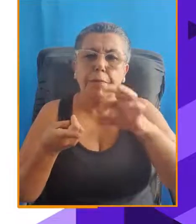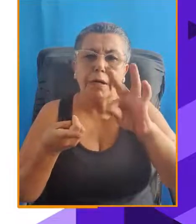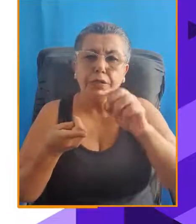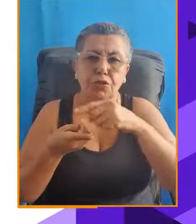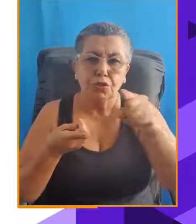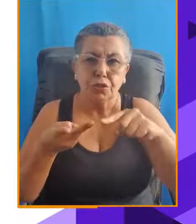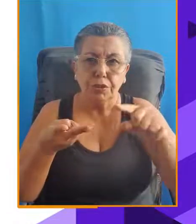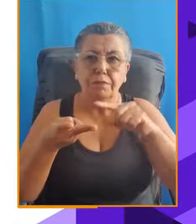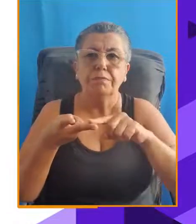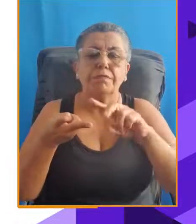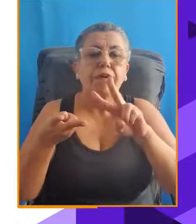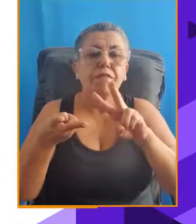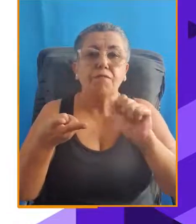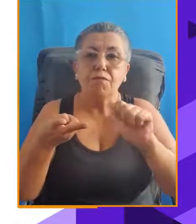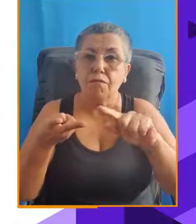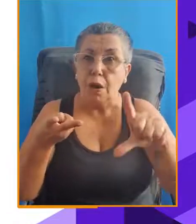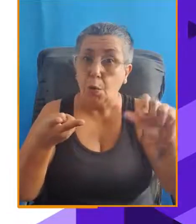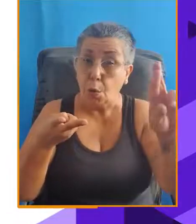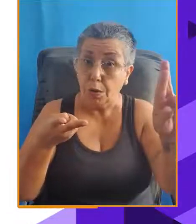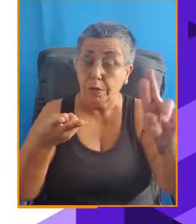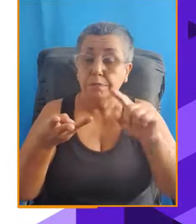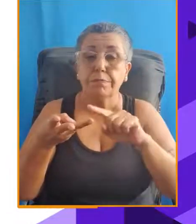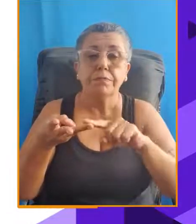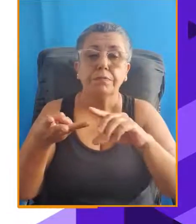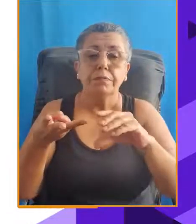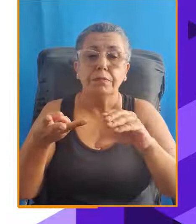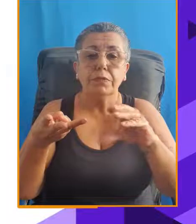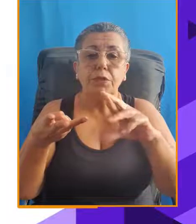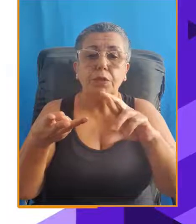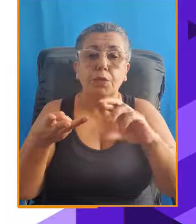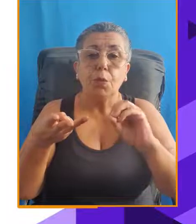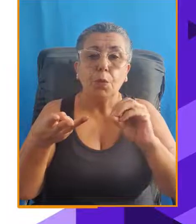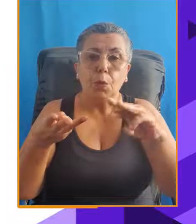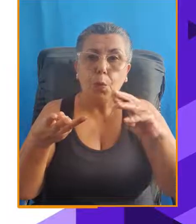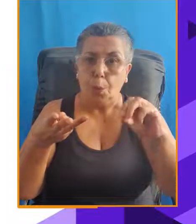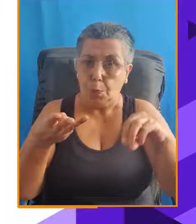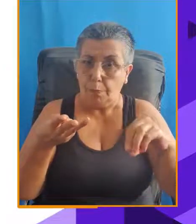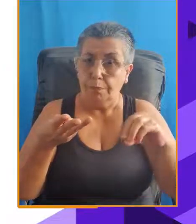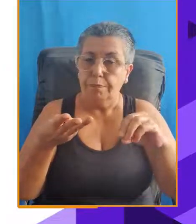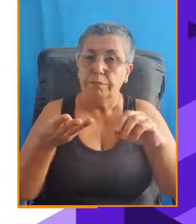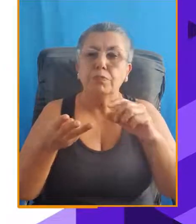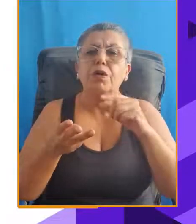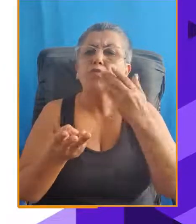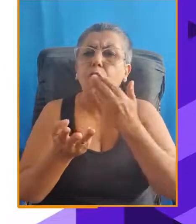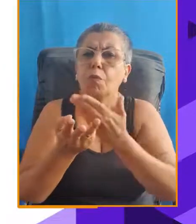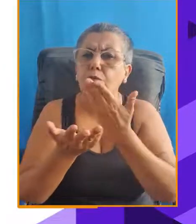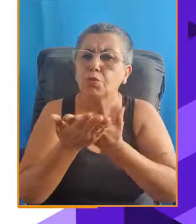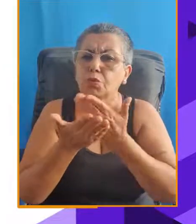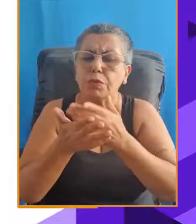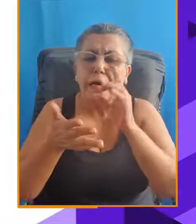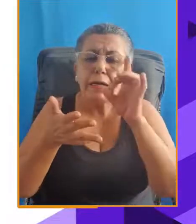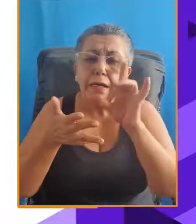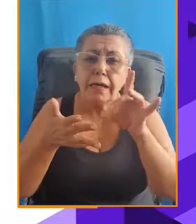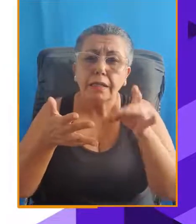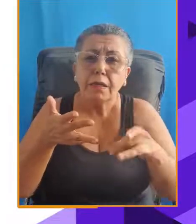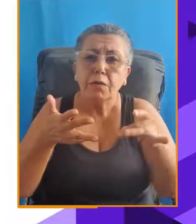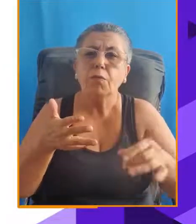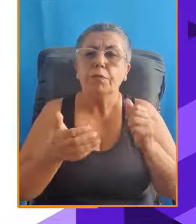matiz, valor e cromo. E vamos estudar então cada uma dessas dimensões a partir de